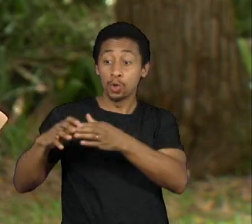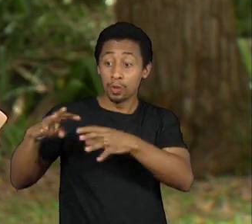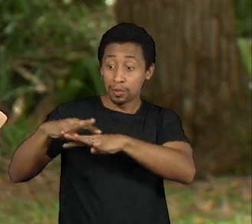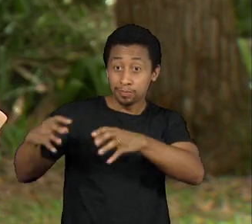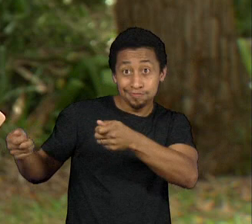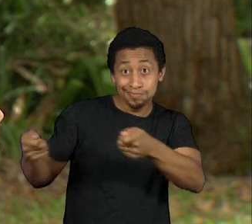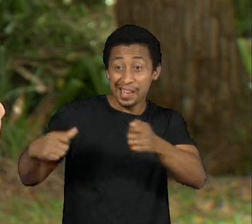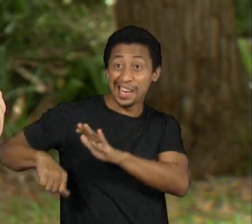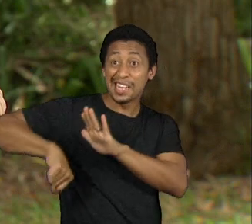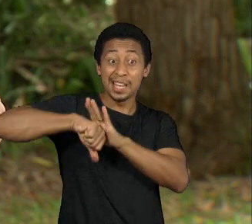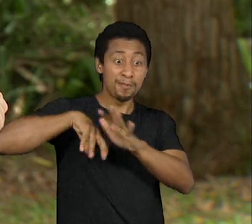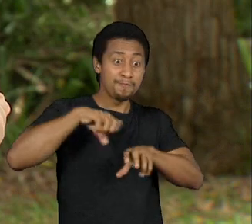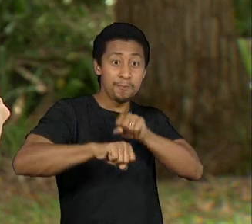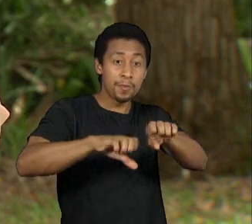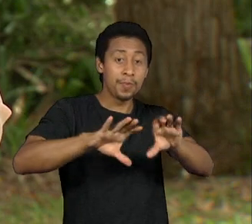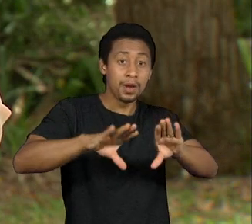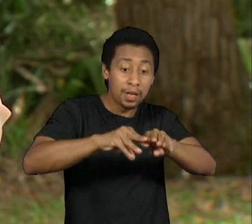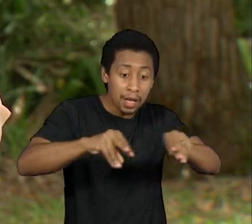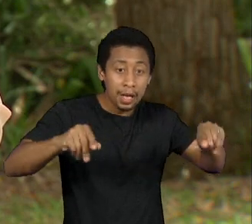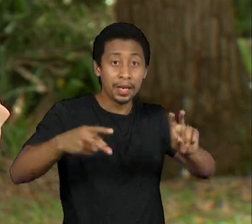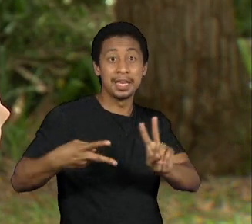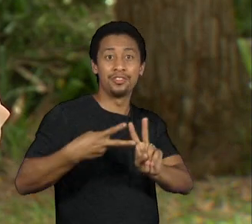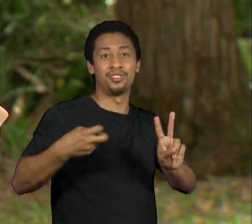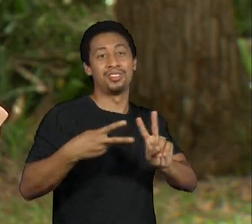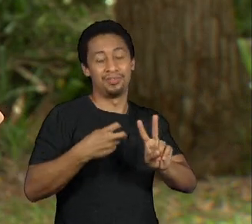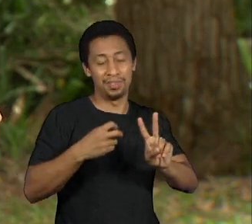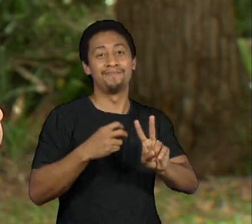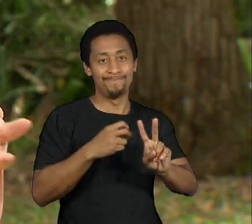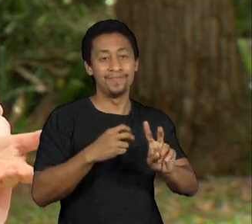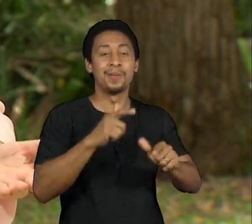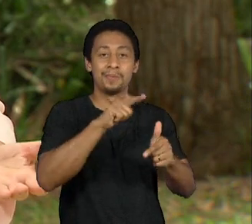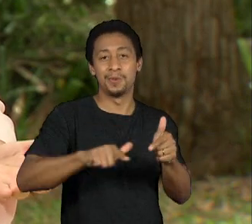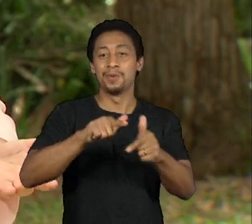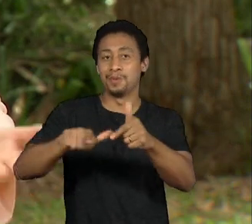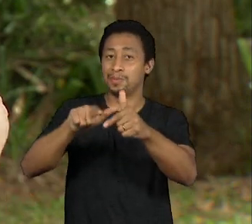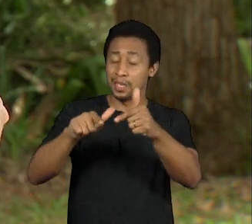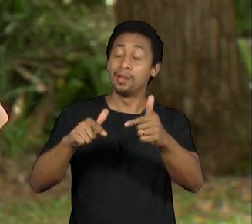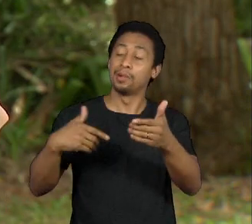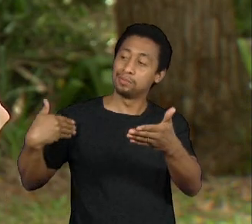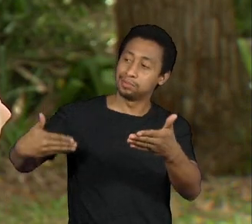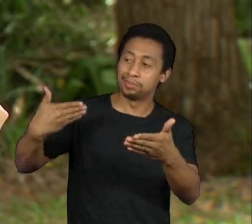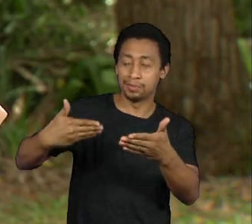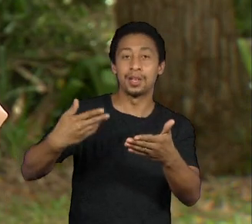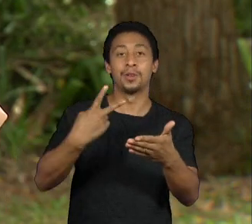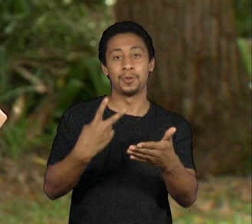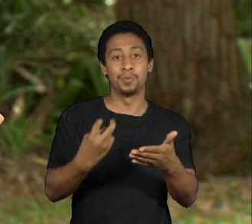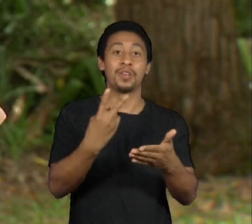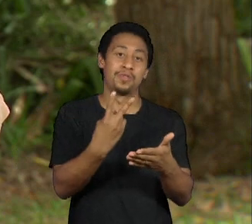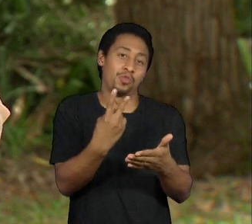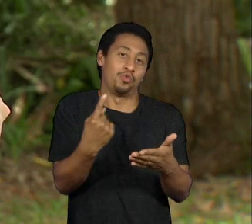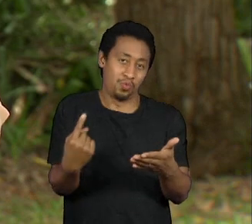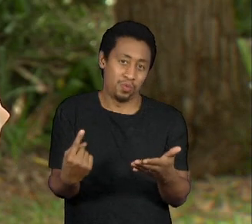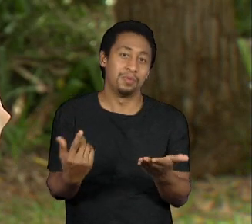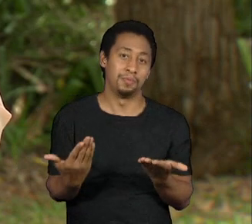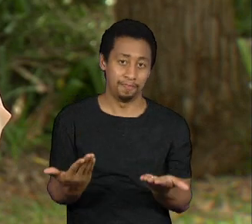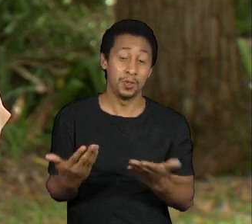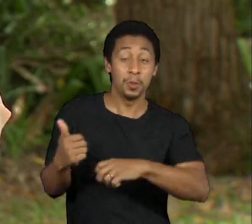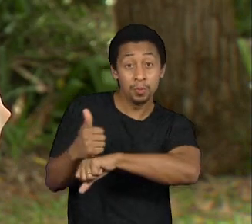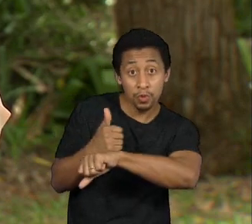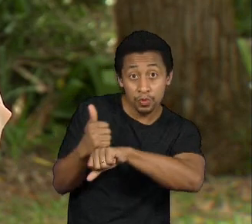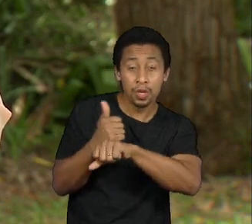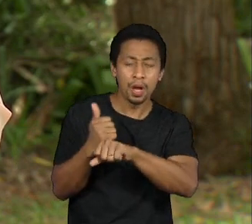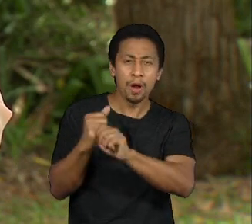garimpo ilegal são alguns dos impactos socioambientais que marcaram o ano de 2021. Especialistas fazem